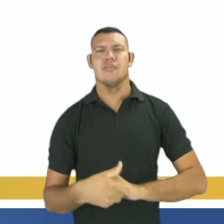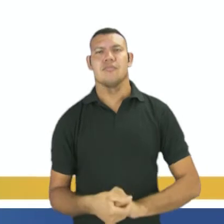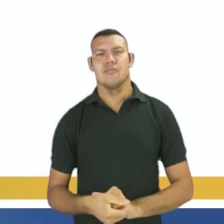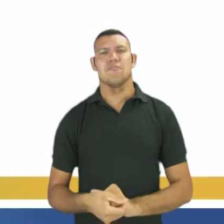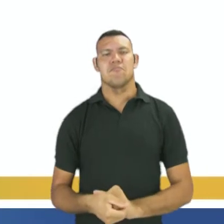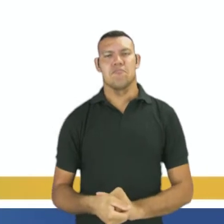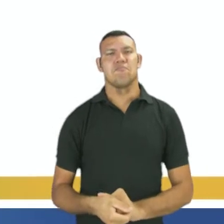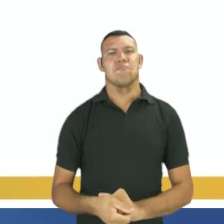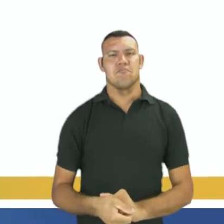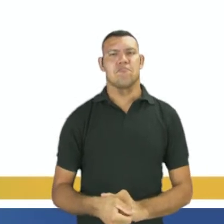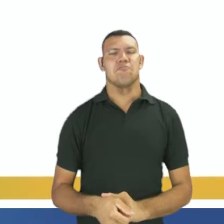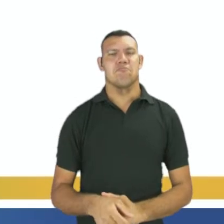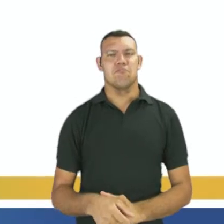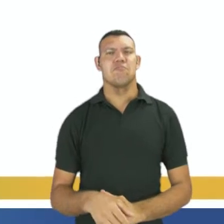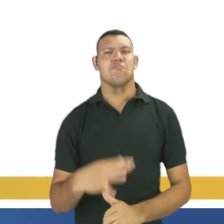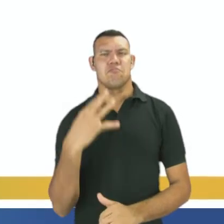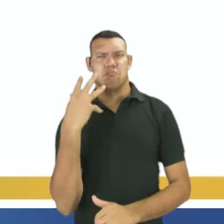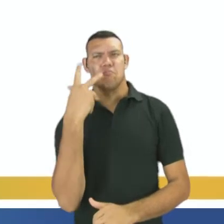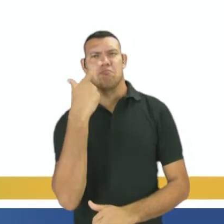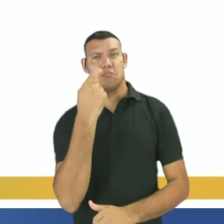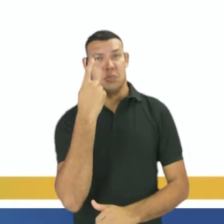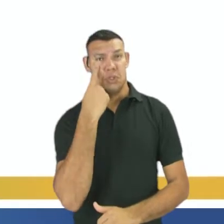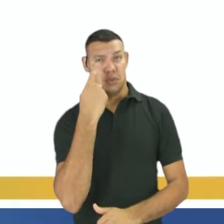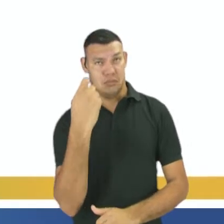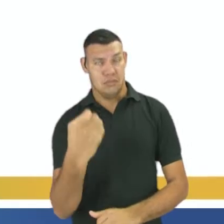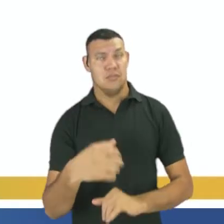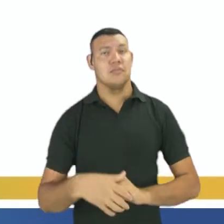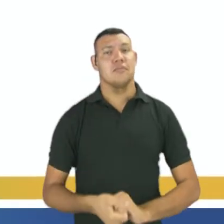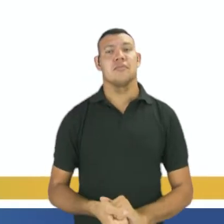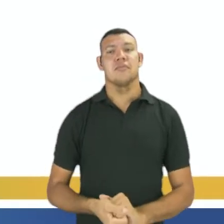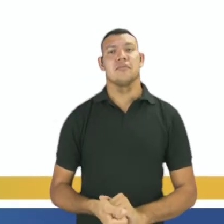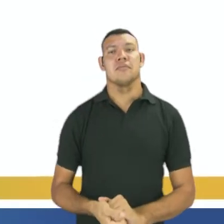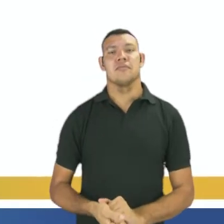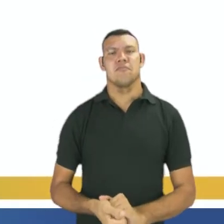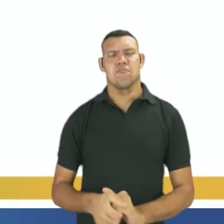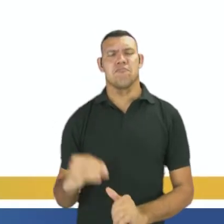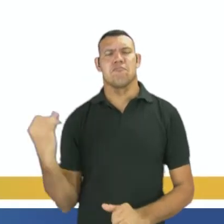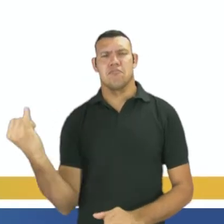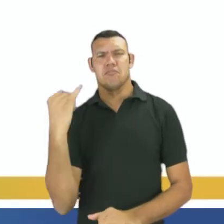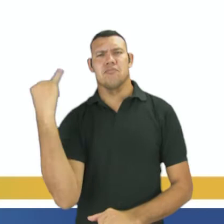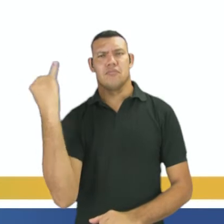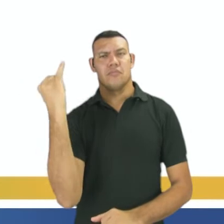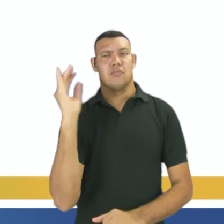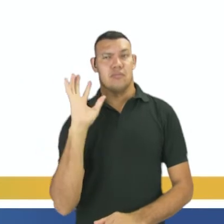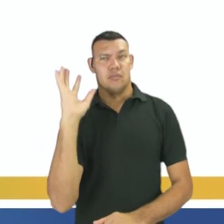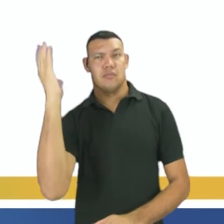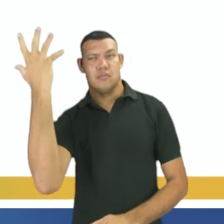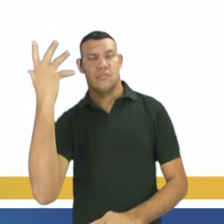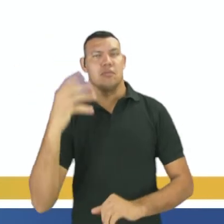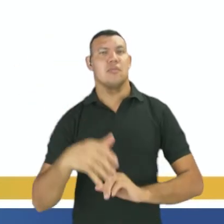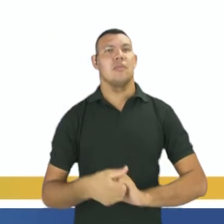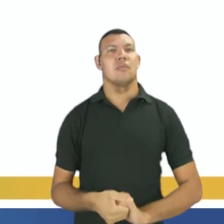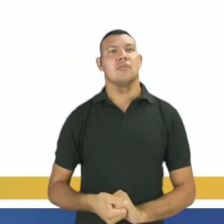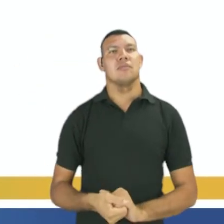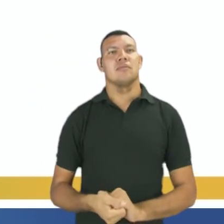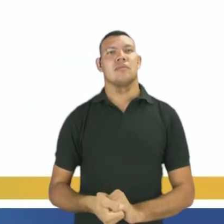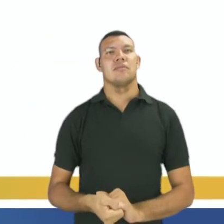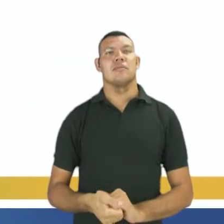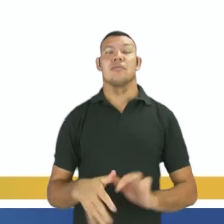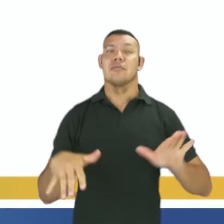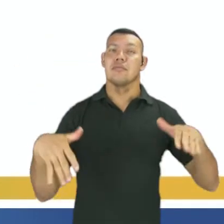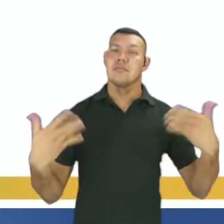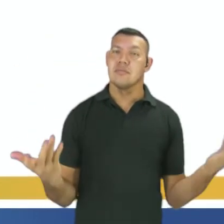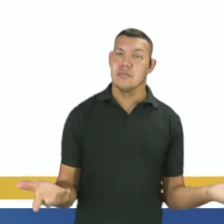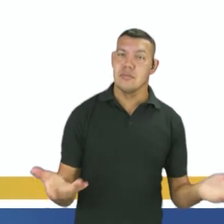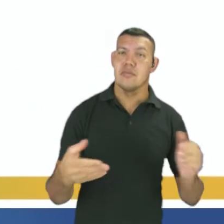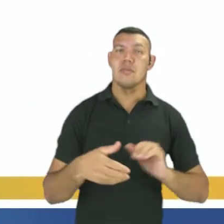reserva Florestal muito interessante principalmente para ter uma grande Porto o climático Além